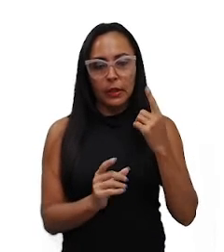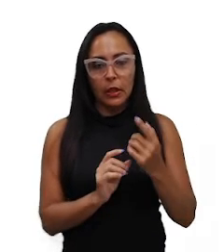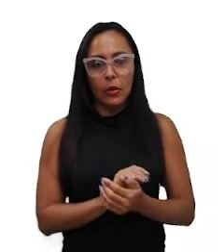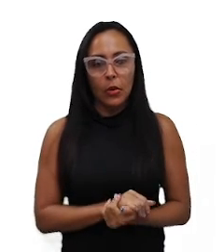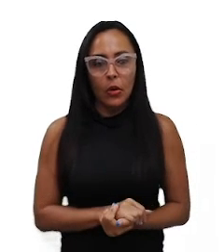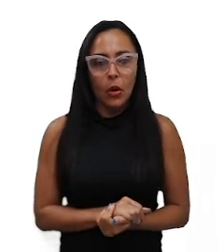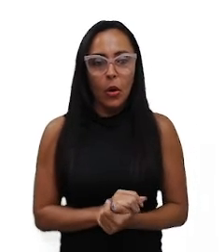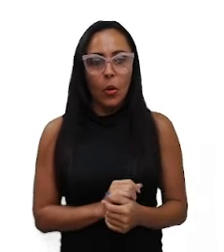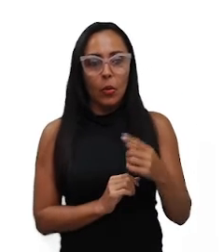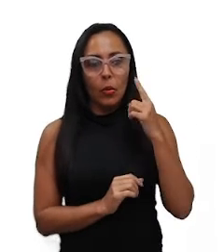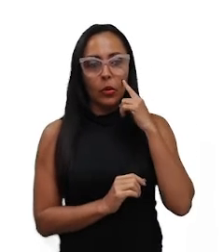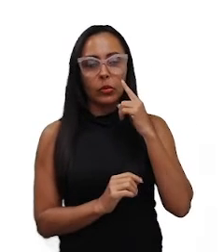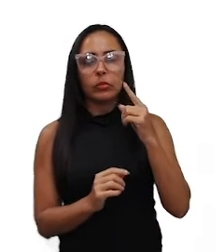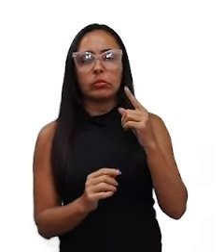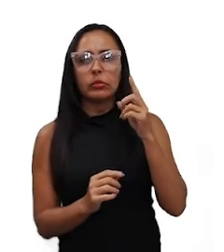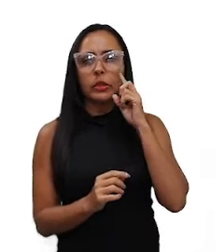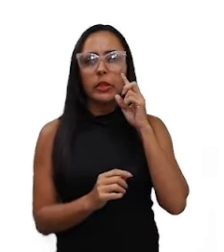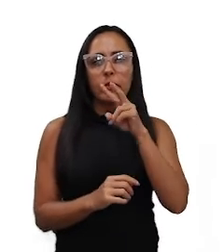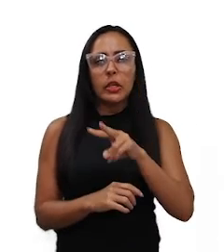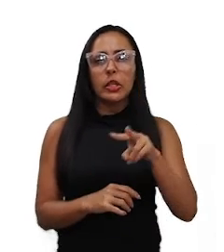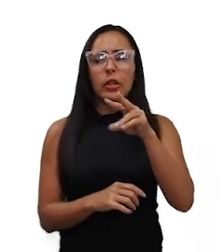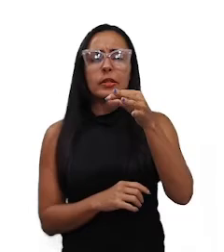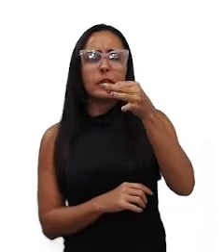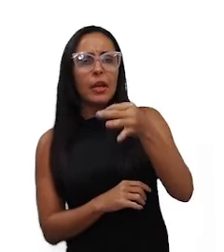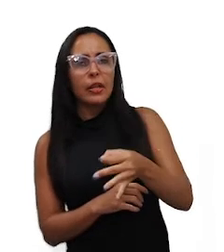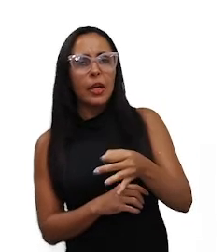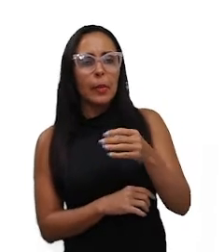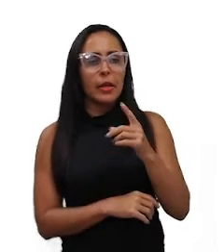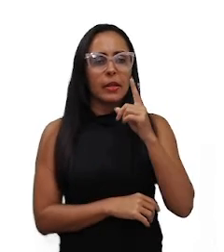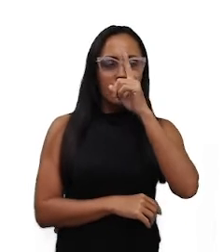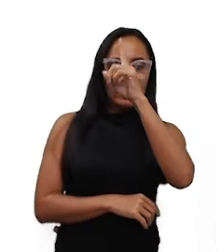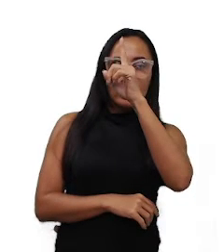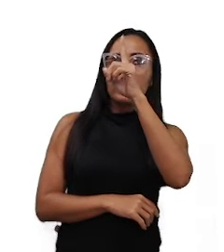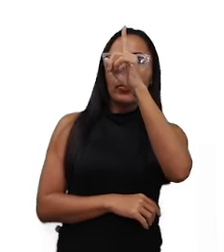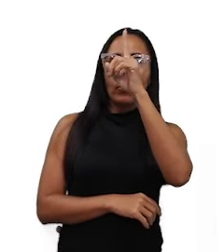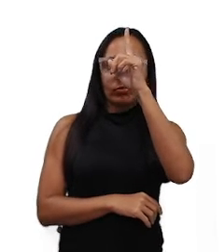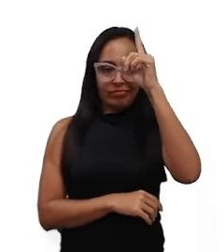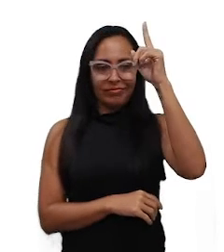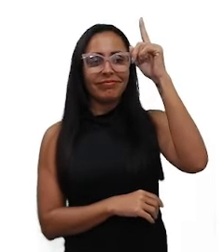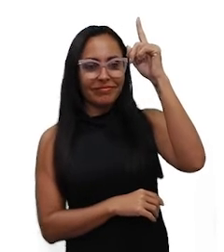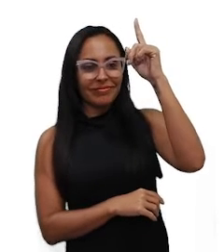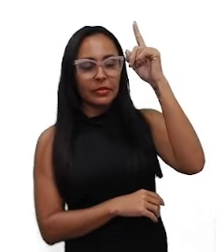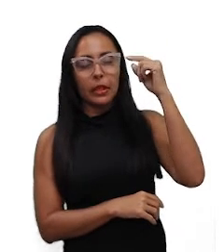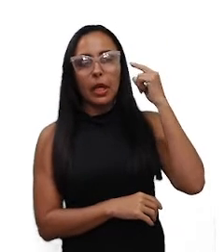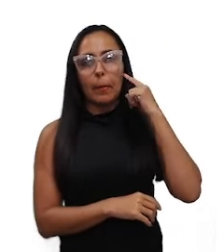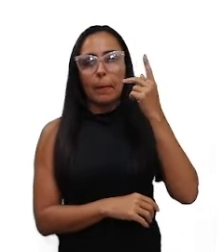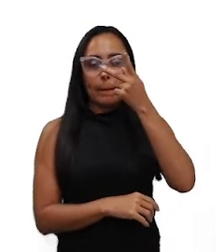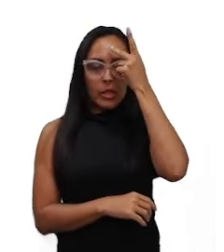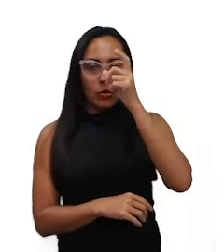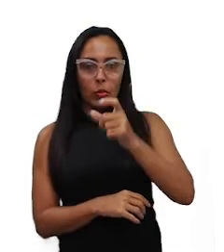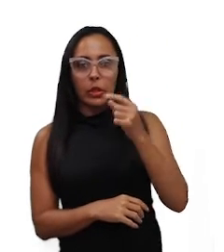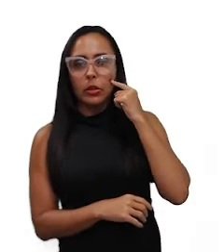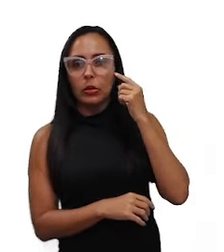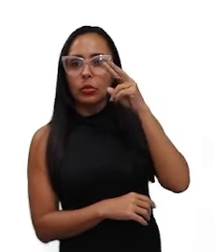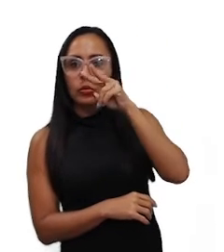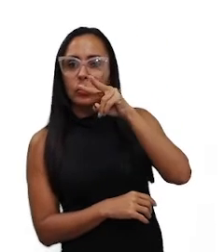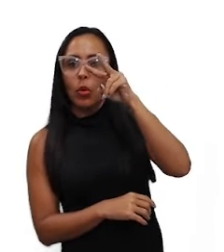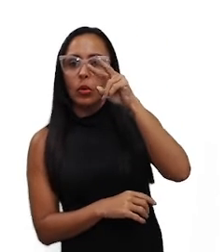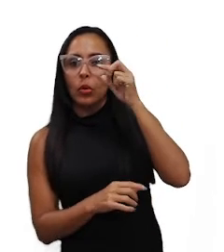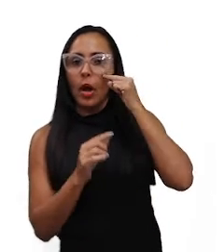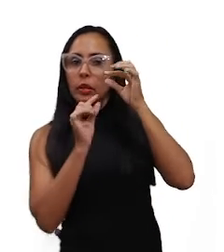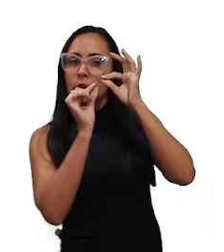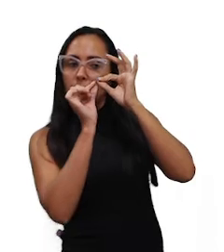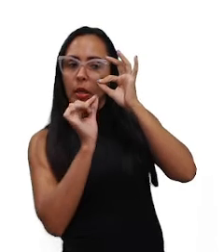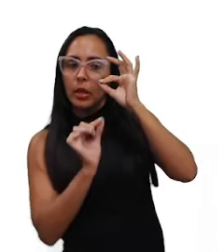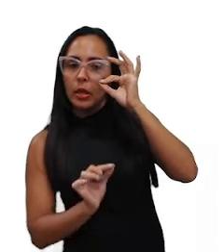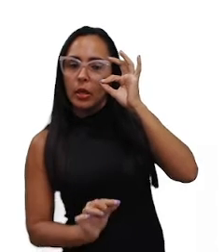o ponto de vista é exatamente dessa altura, o ângulo, né, visual, que a pessoa tem dos olhos até o chão.